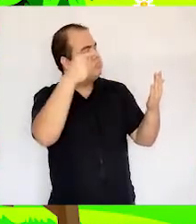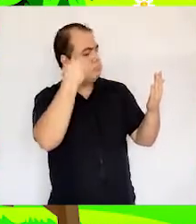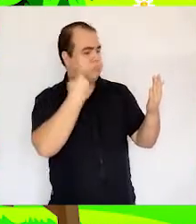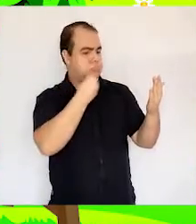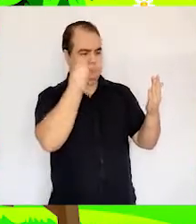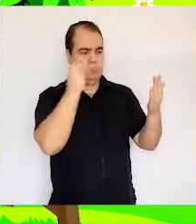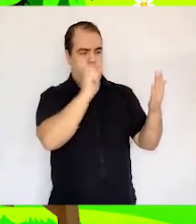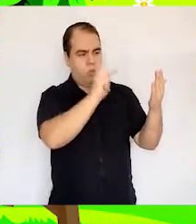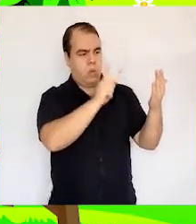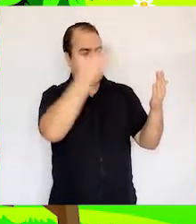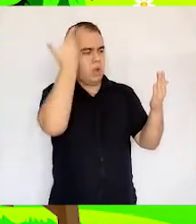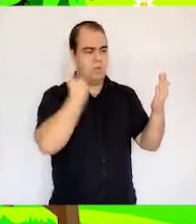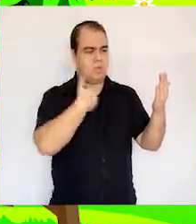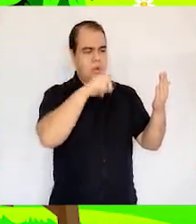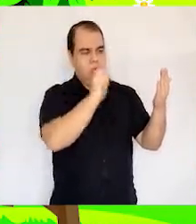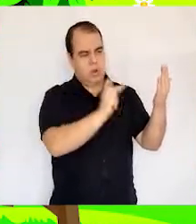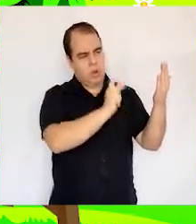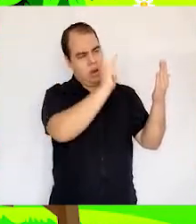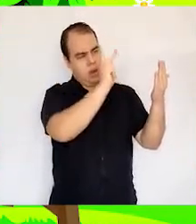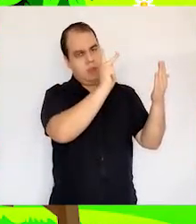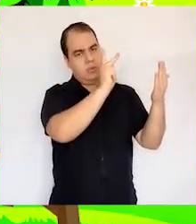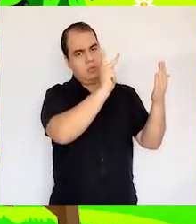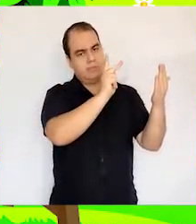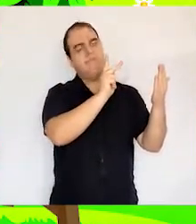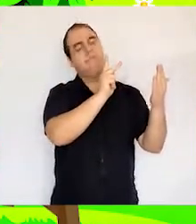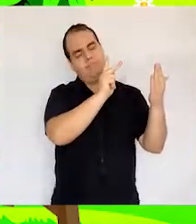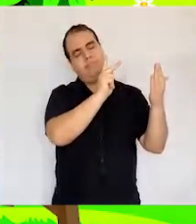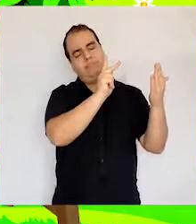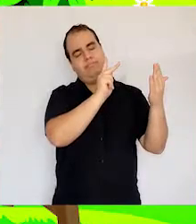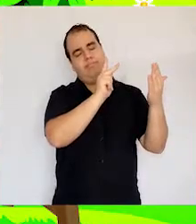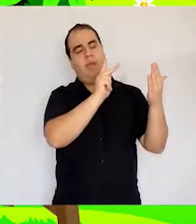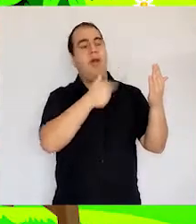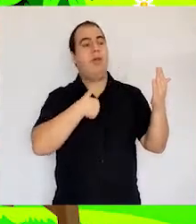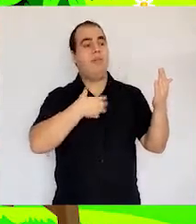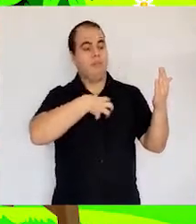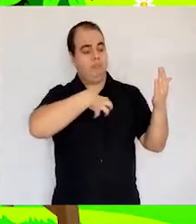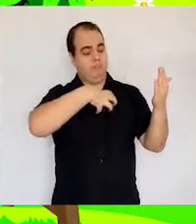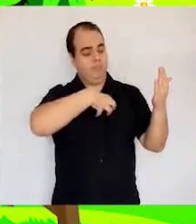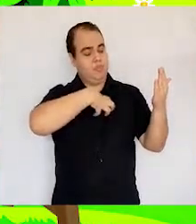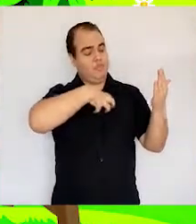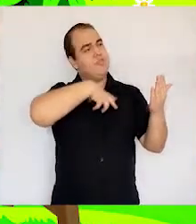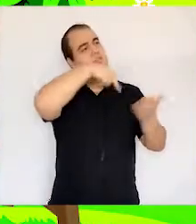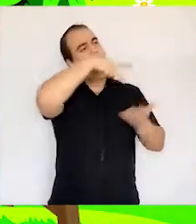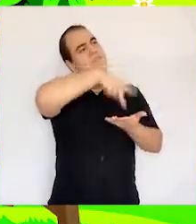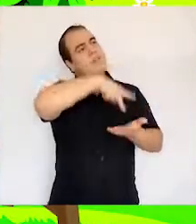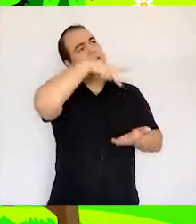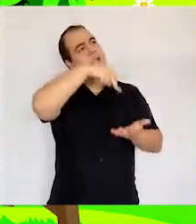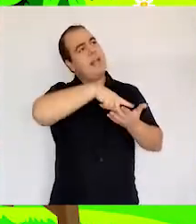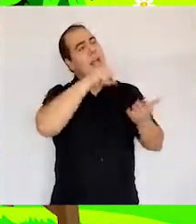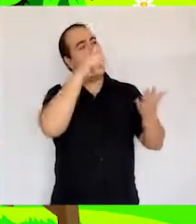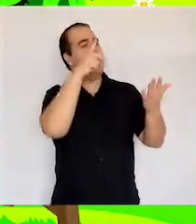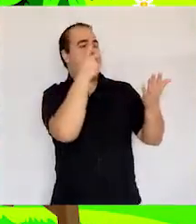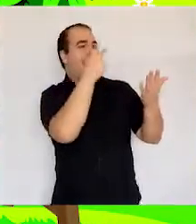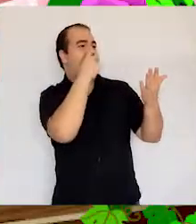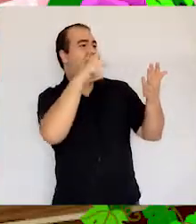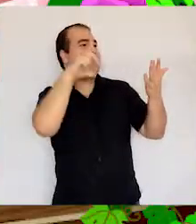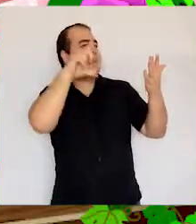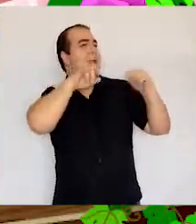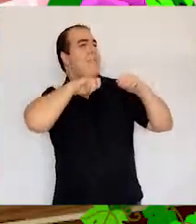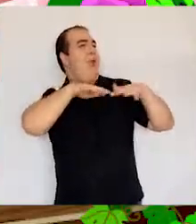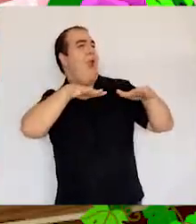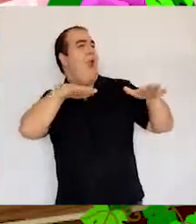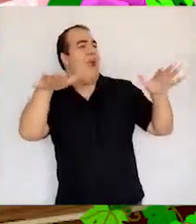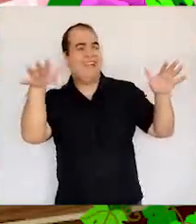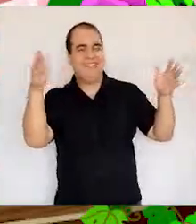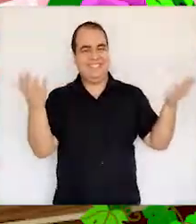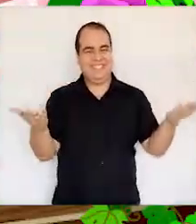ok, cabelo ok. Ah, estou me sentindo uma verdadeira blogueirinha. Hoje eu